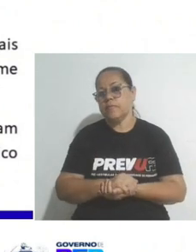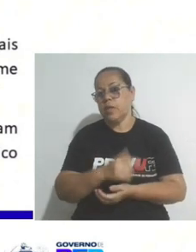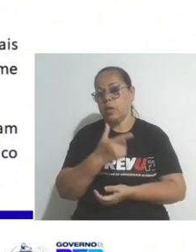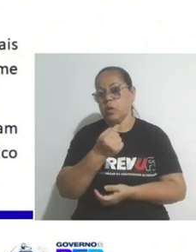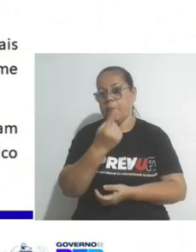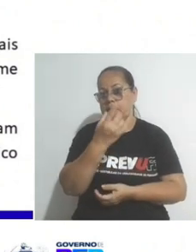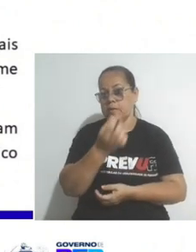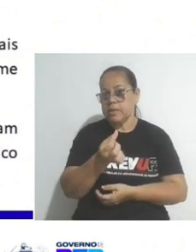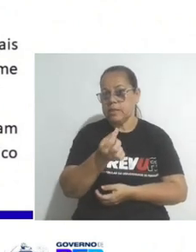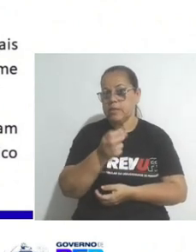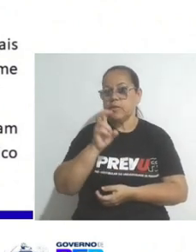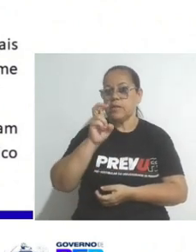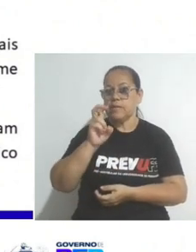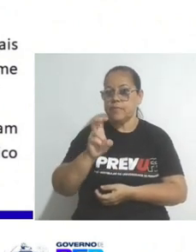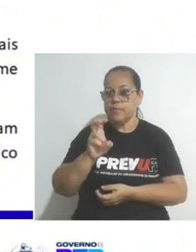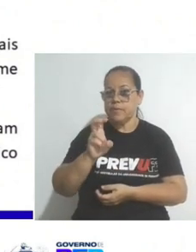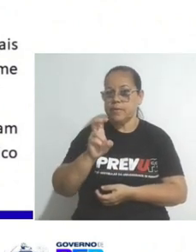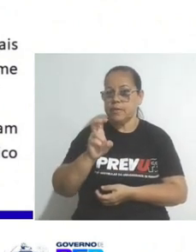511